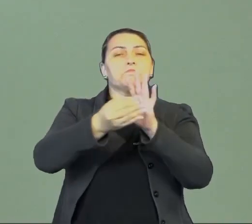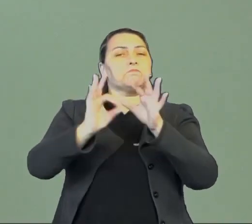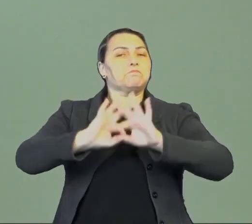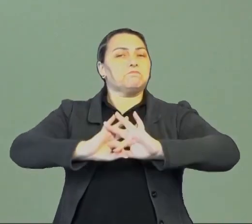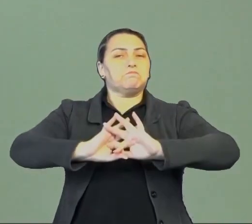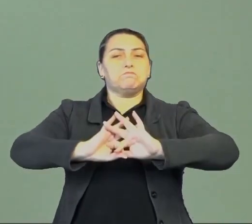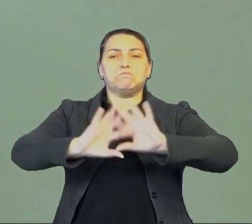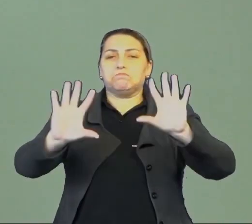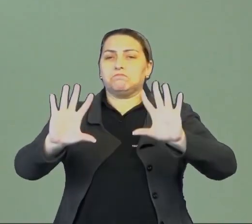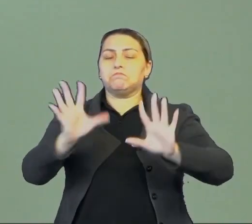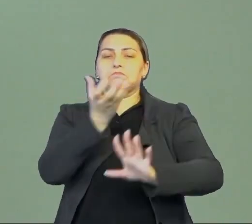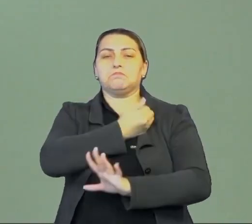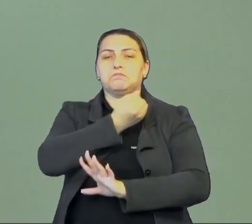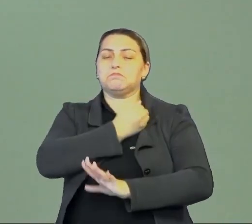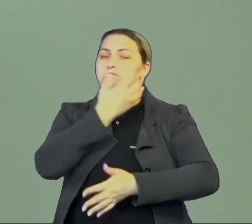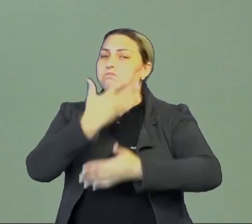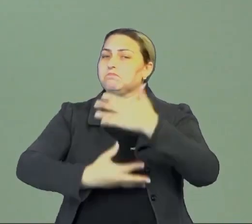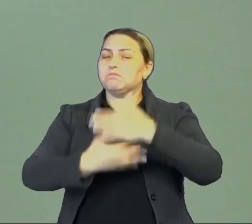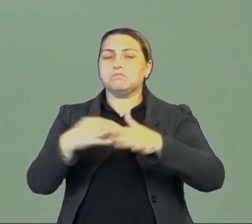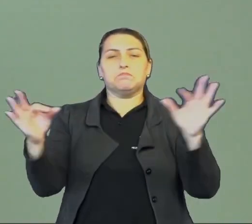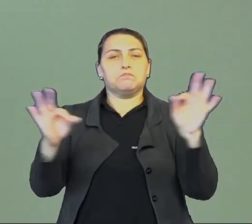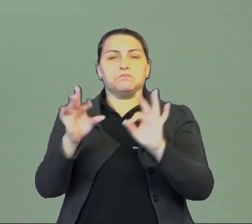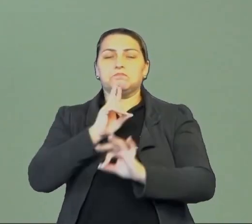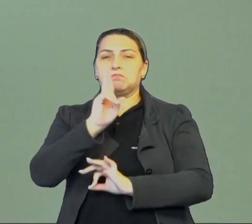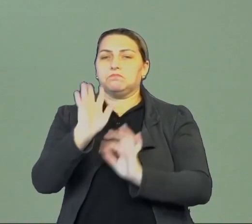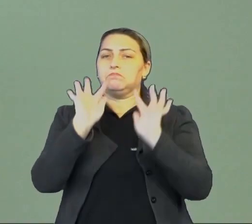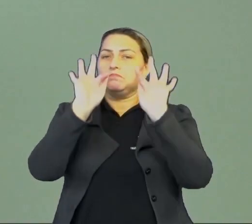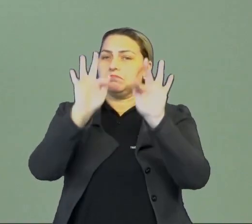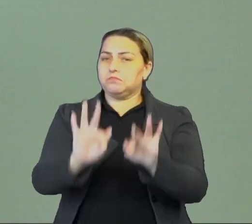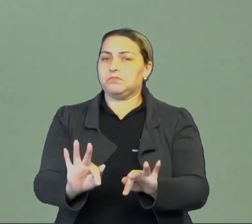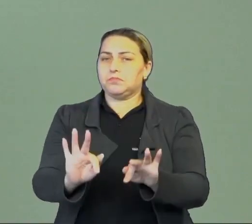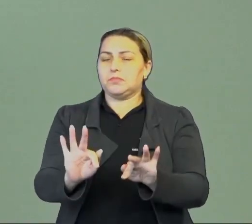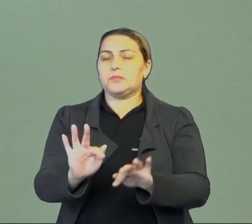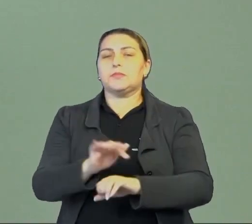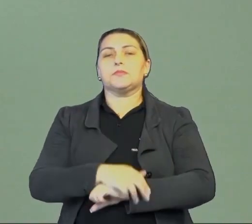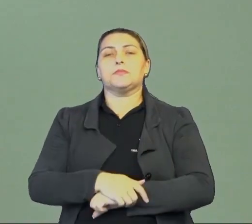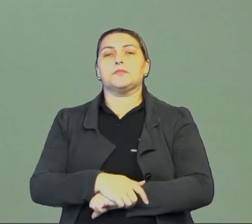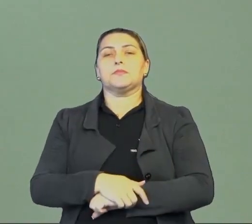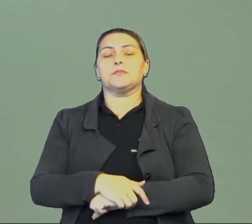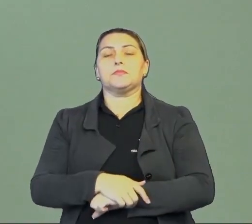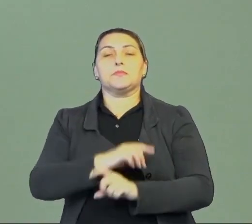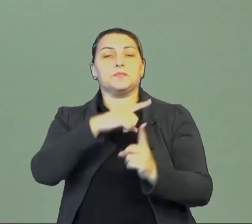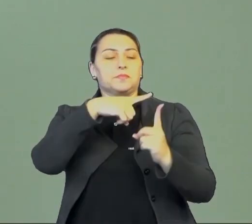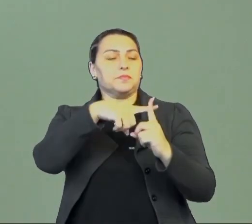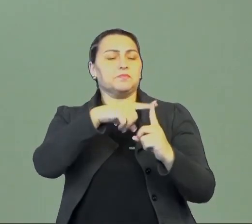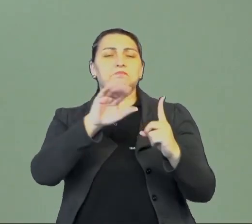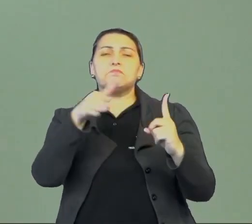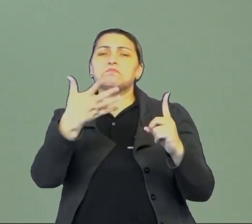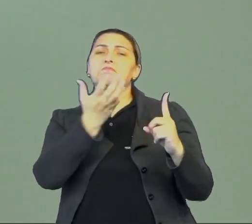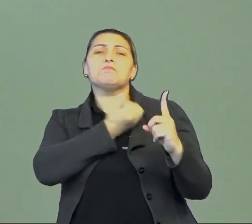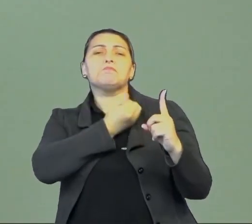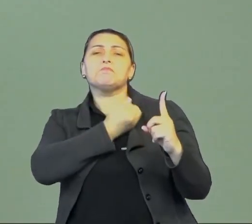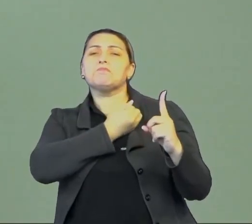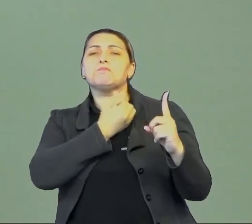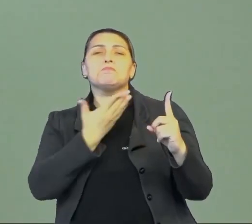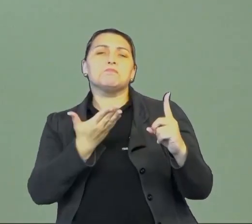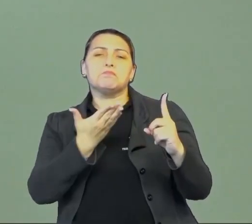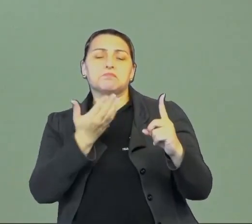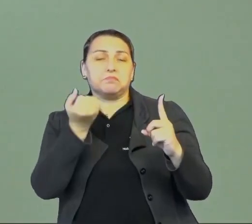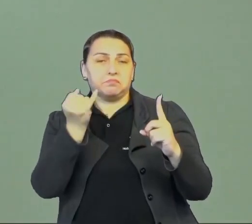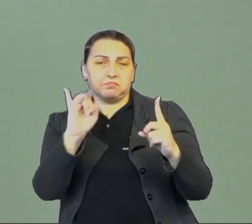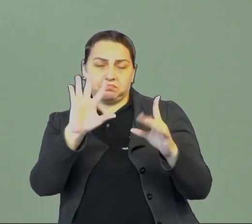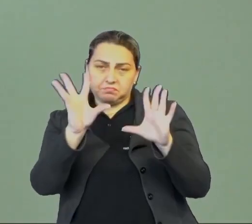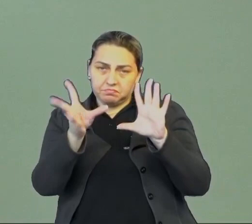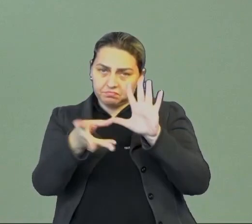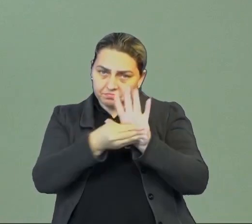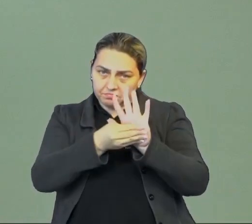qualquer outro valor ele não vai interferir no resultado final na adição que número seria esse que se